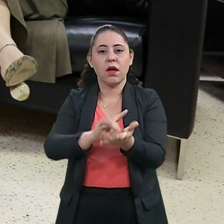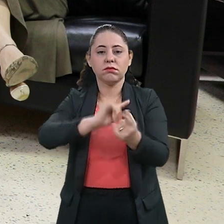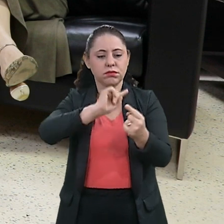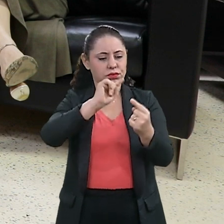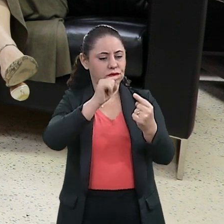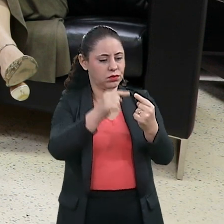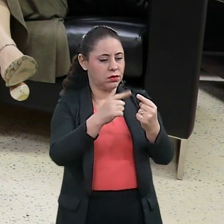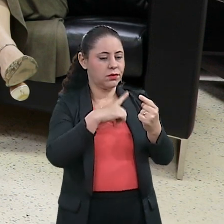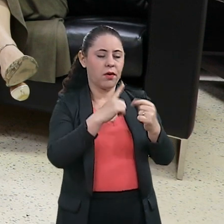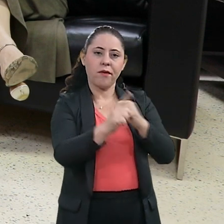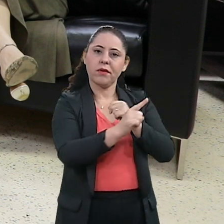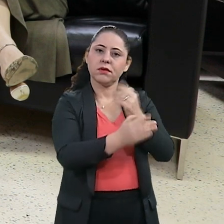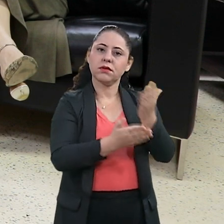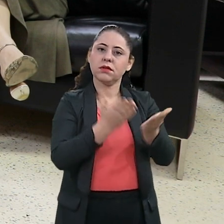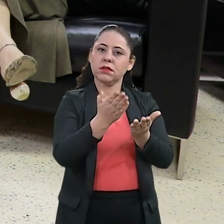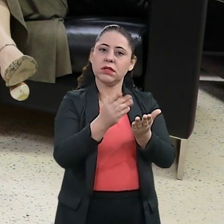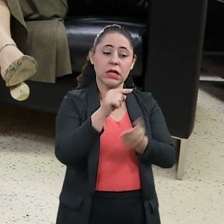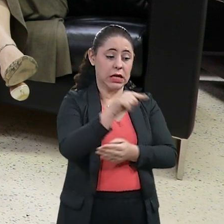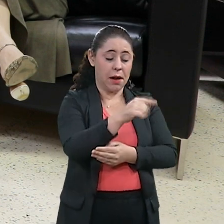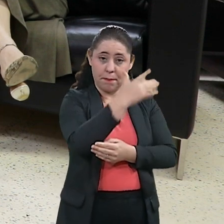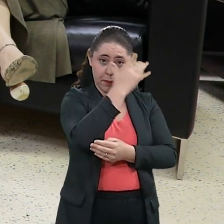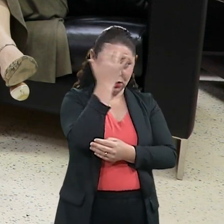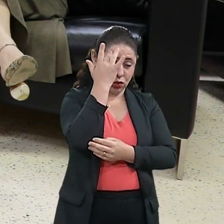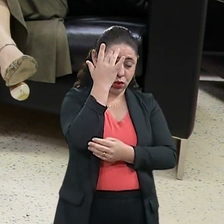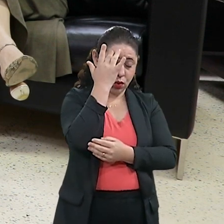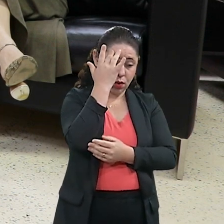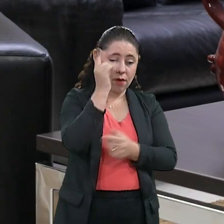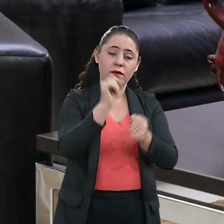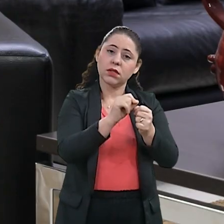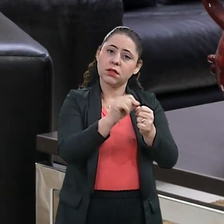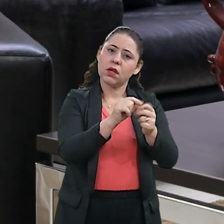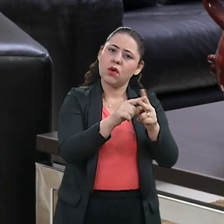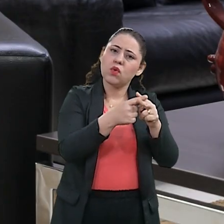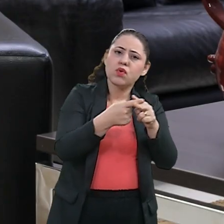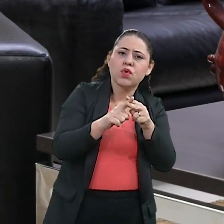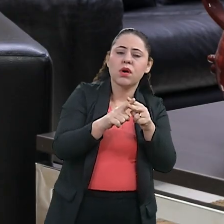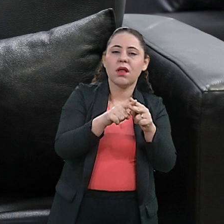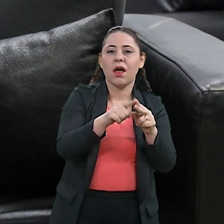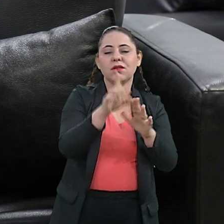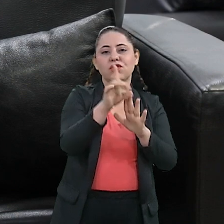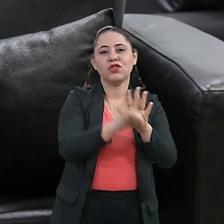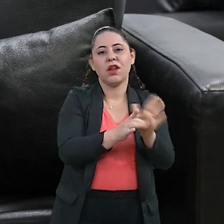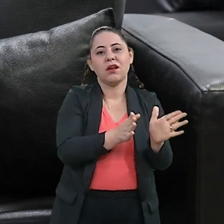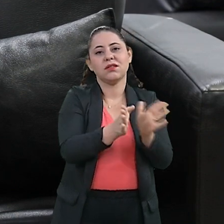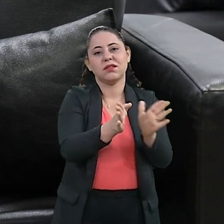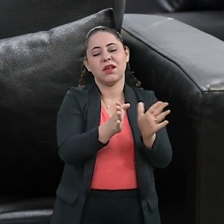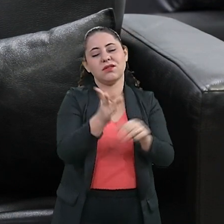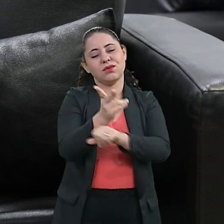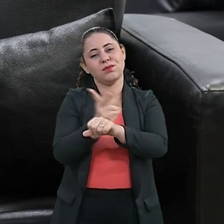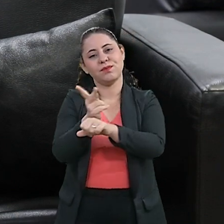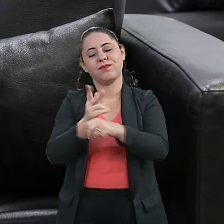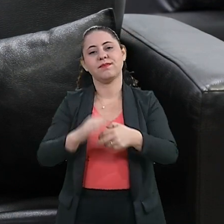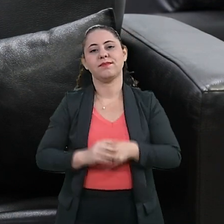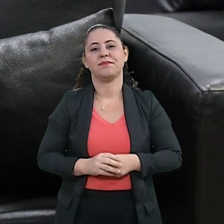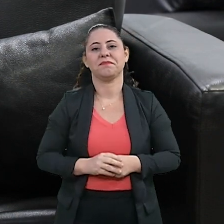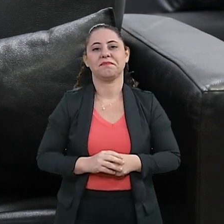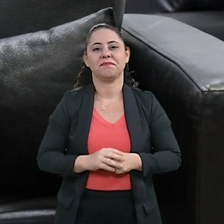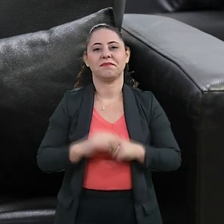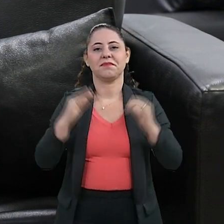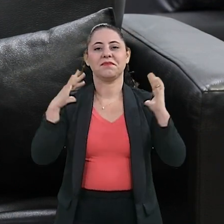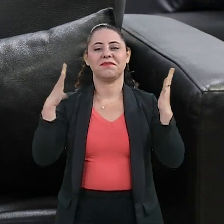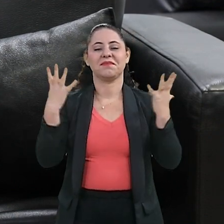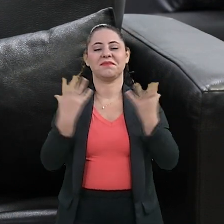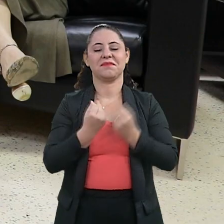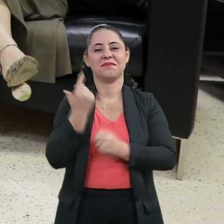realmente se voltando para atender a necessidade desse indivíduo, criando uma ferramenta que viabilize essas